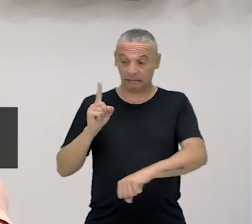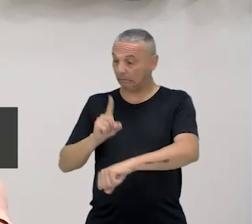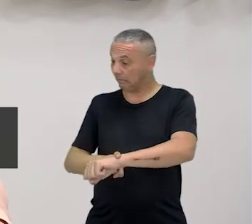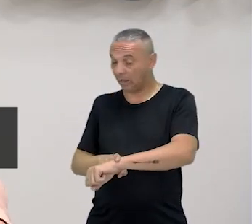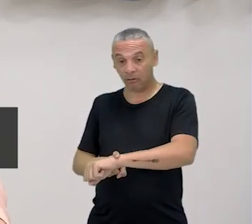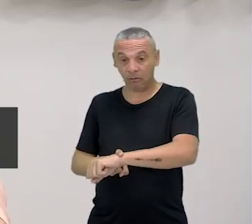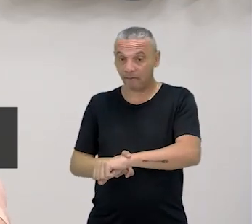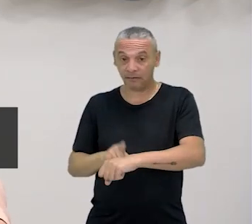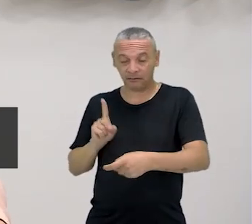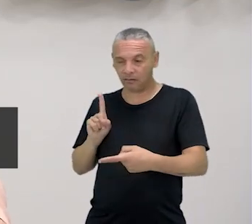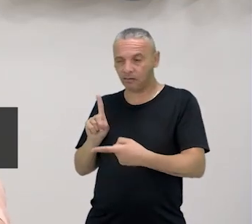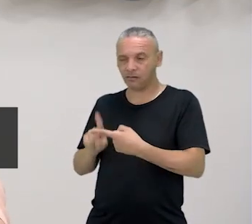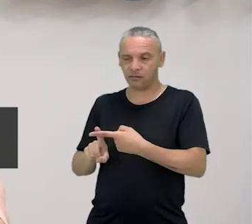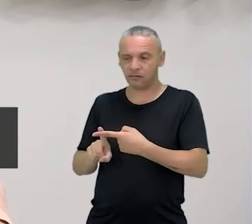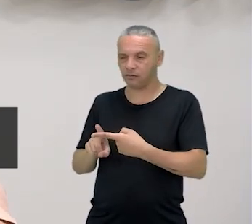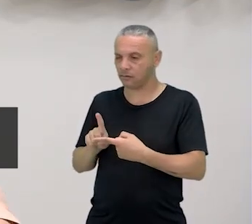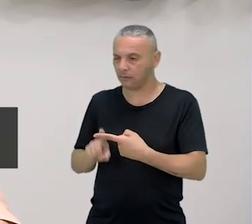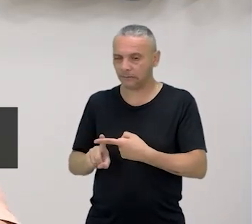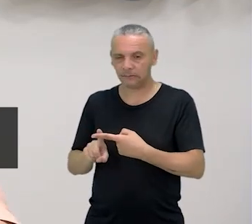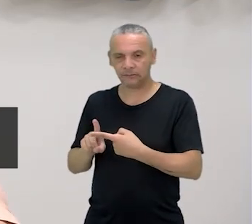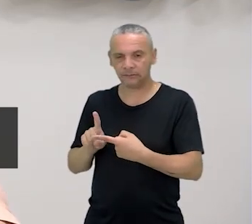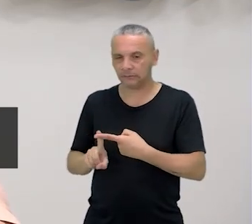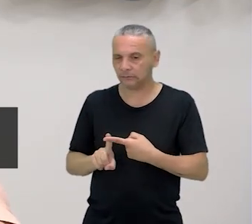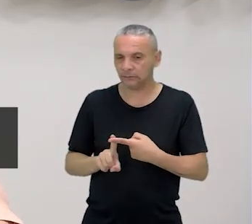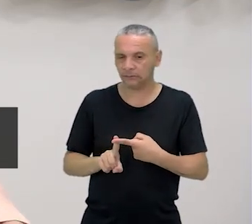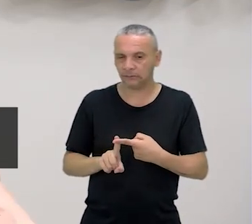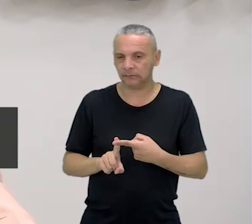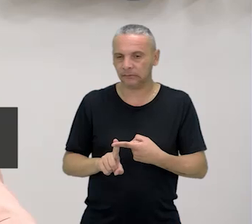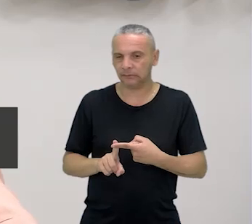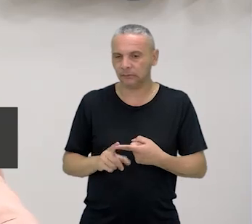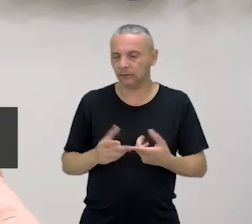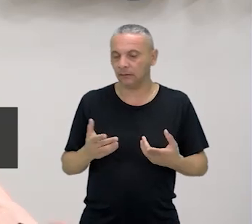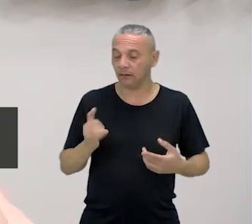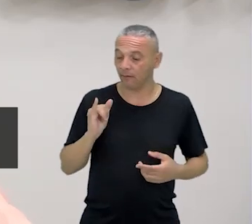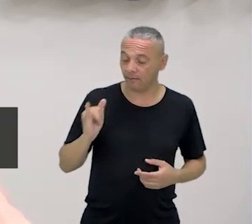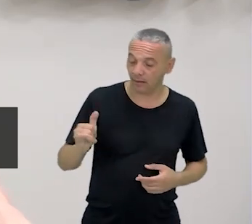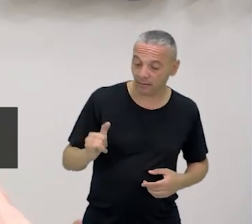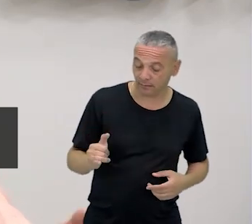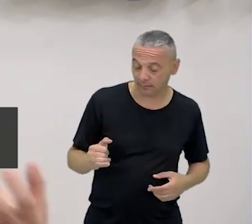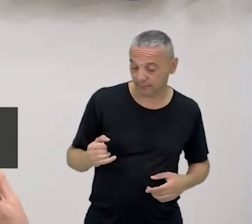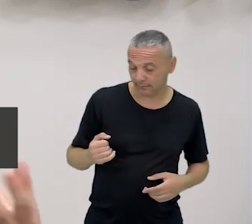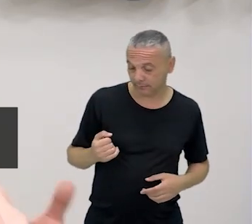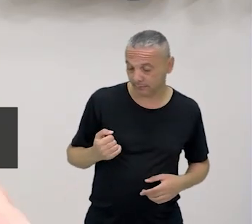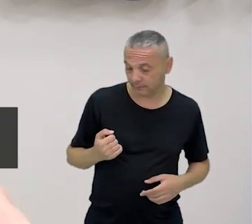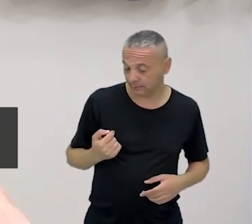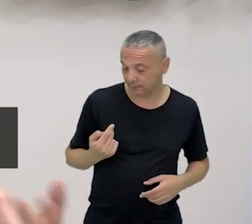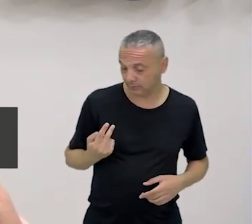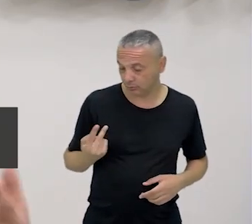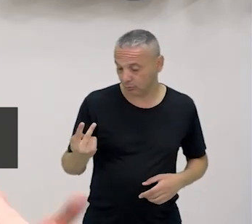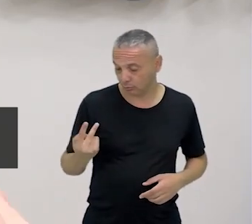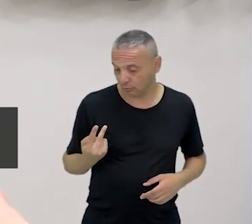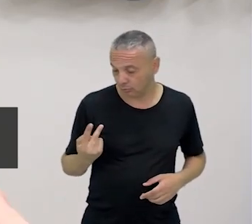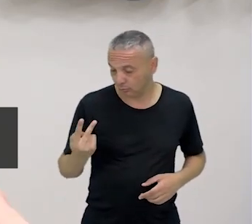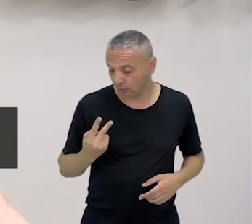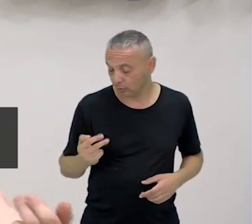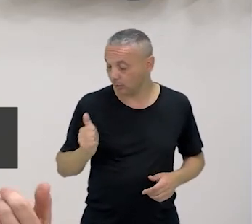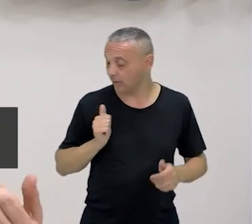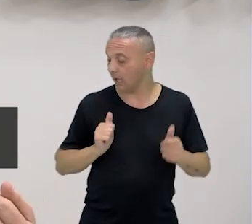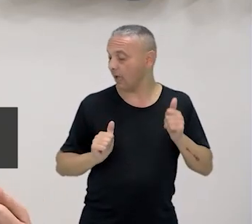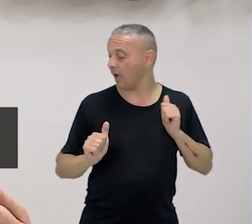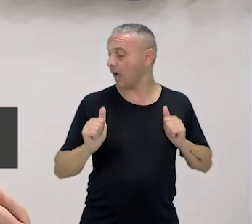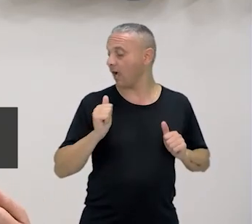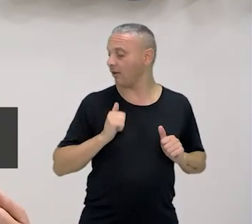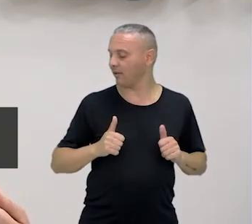que eles falam em câmara nupcial, ela fala para ele assim, somos dois artistas, né? Dois atores